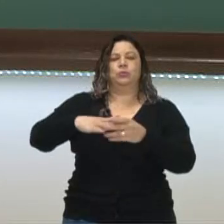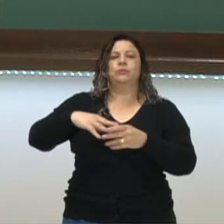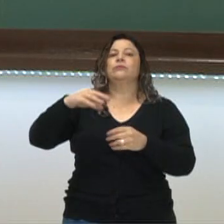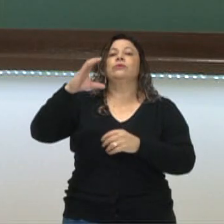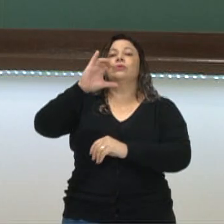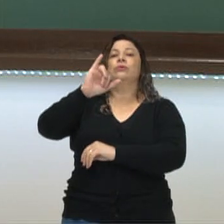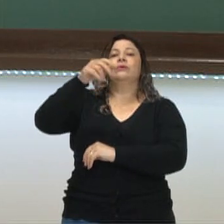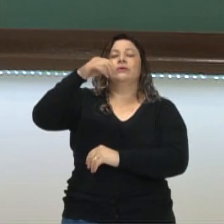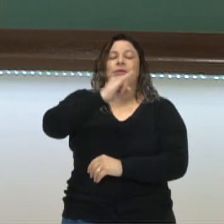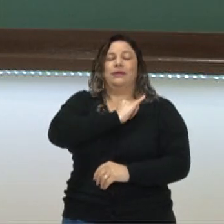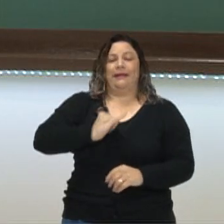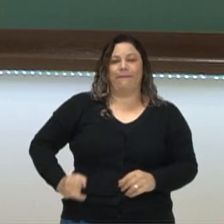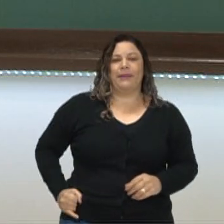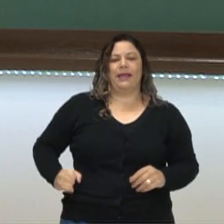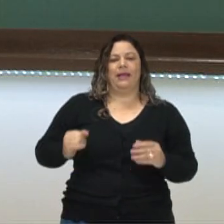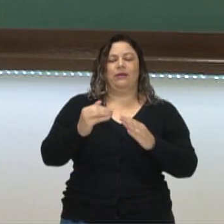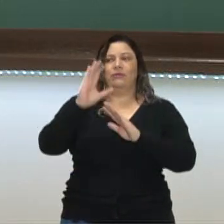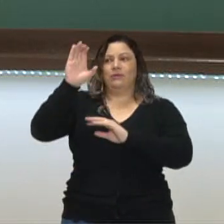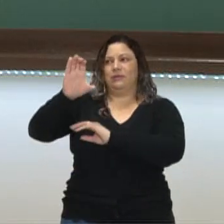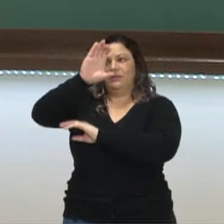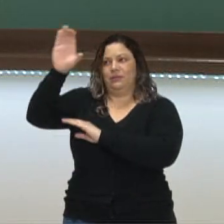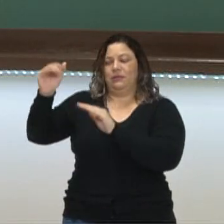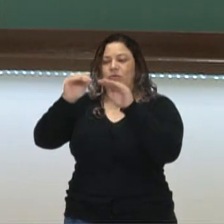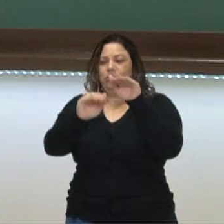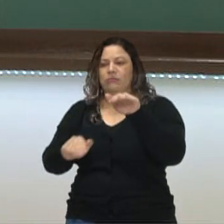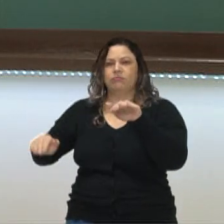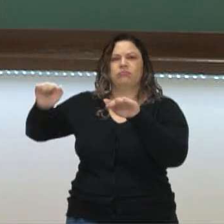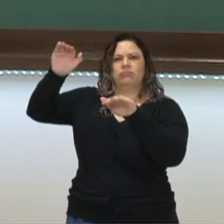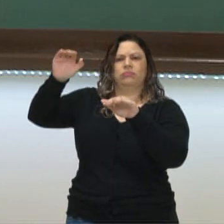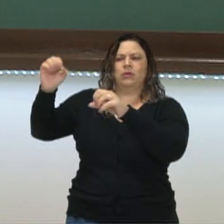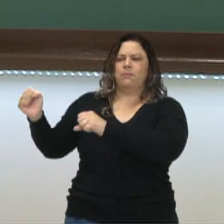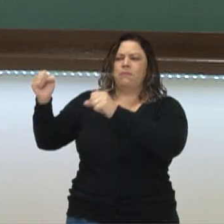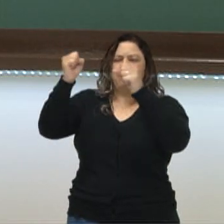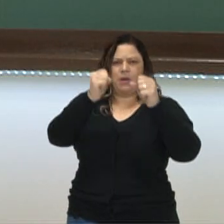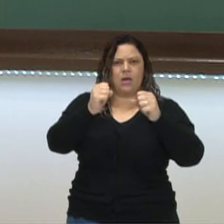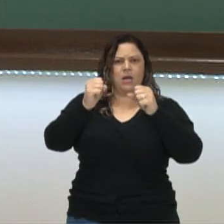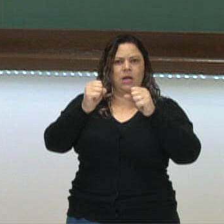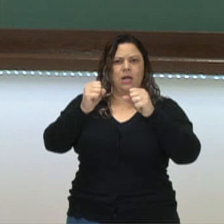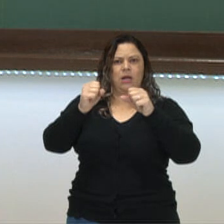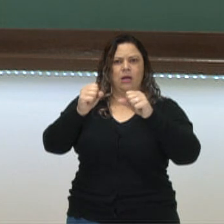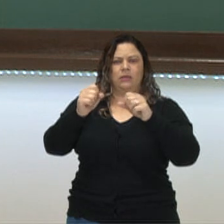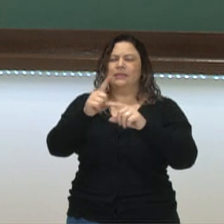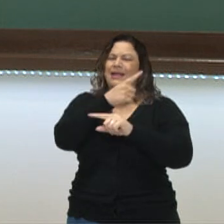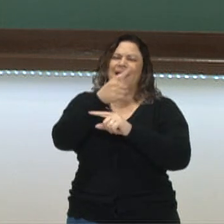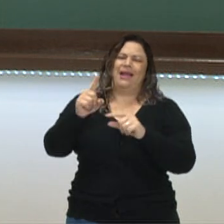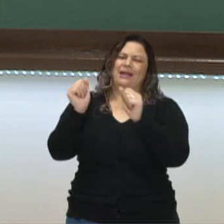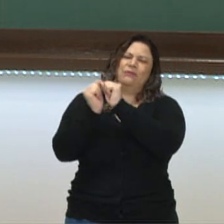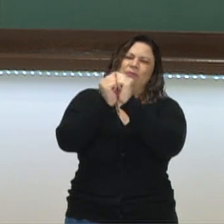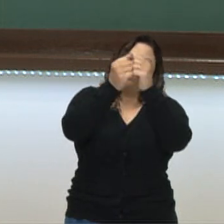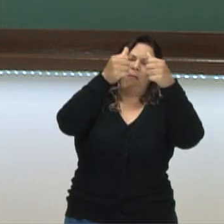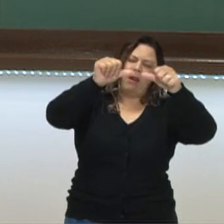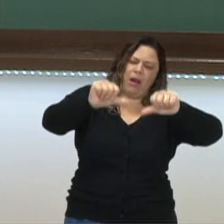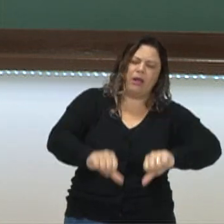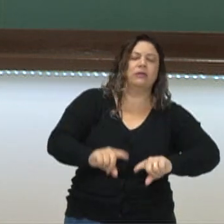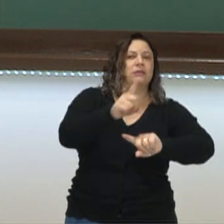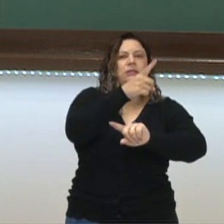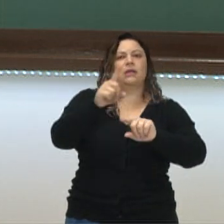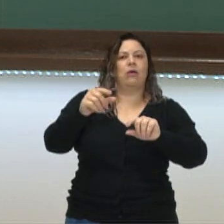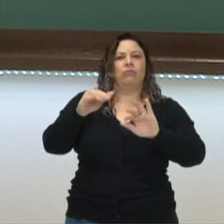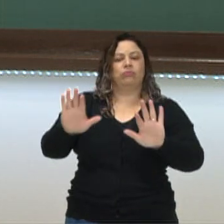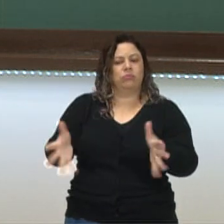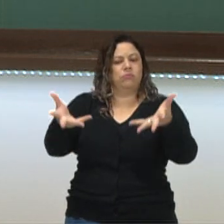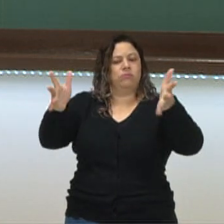e vai aumentando o seu poder. Ela não se destrói junto com o Império Romano, não, ela vai